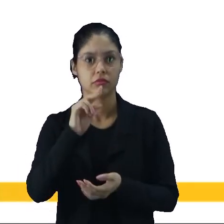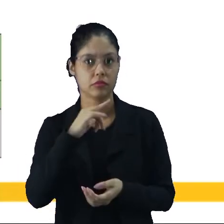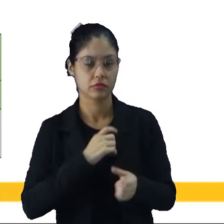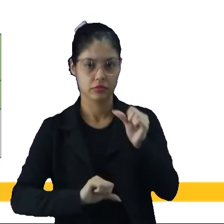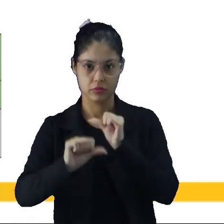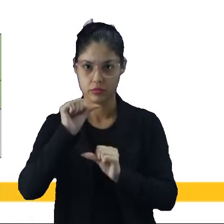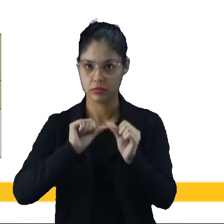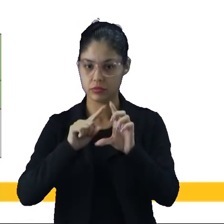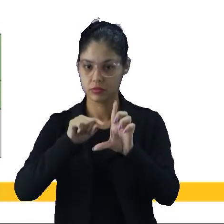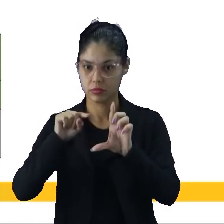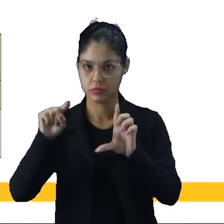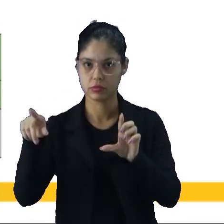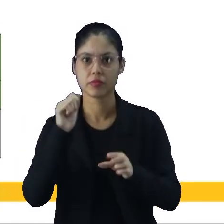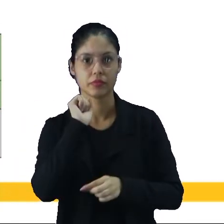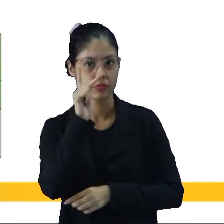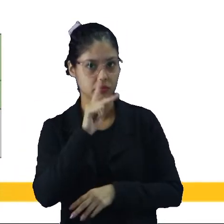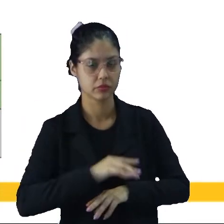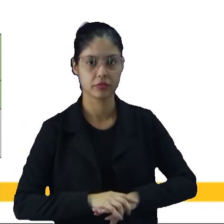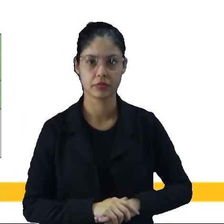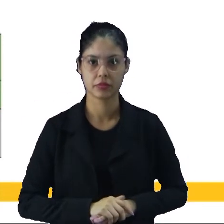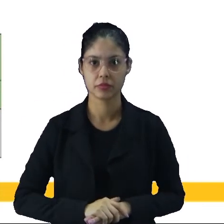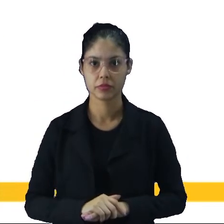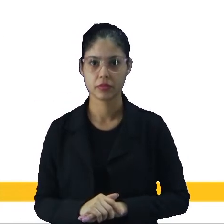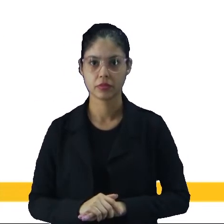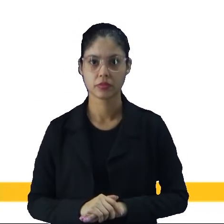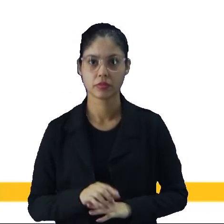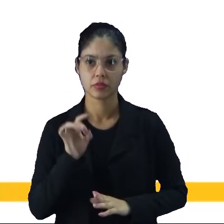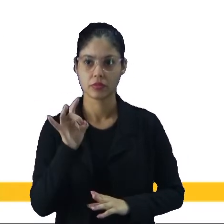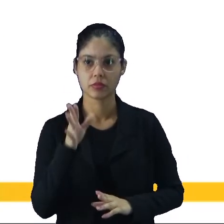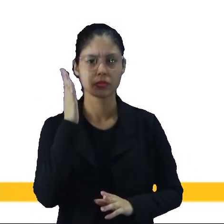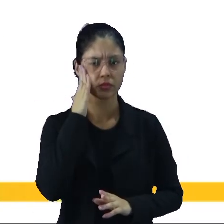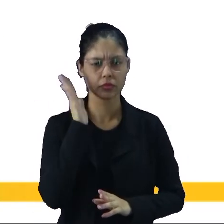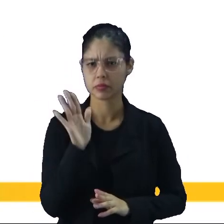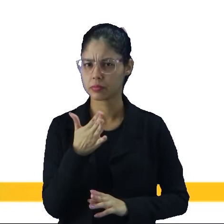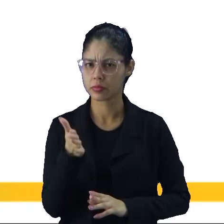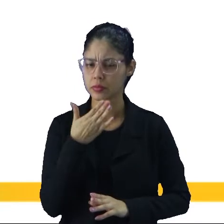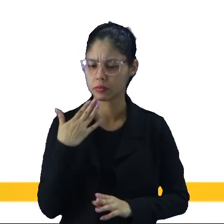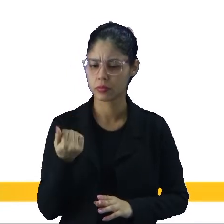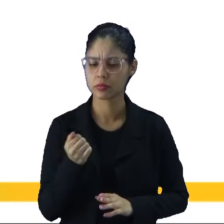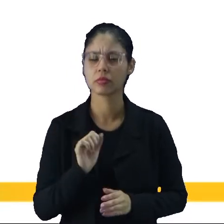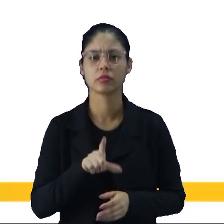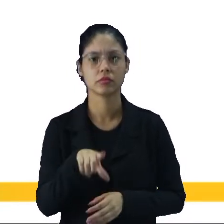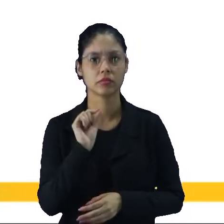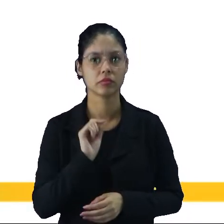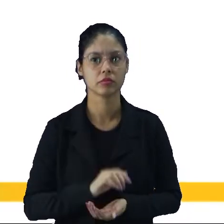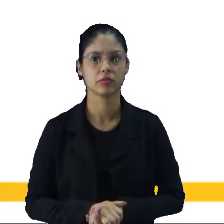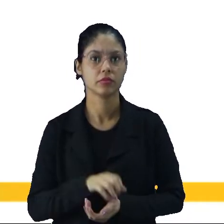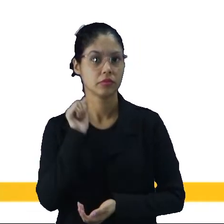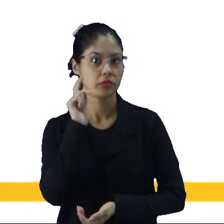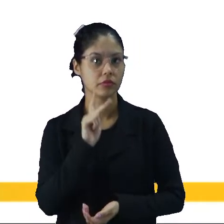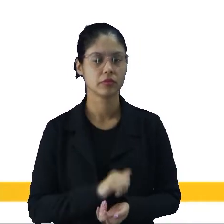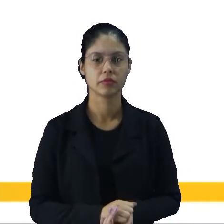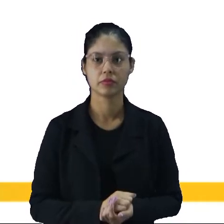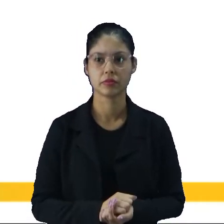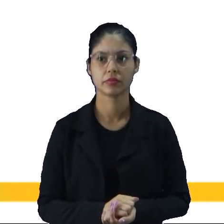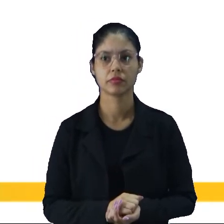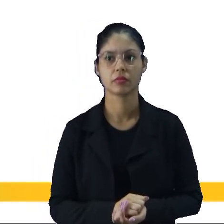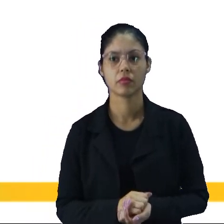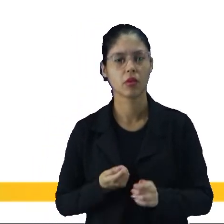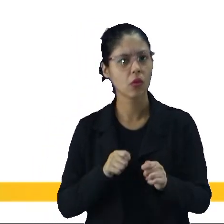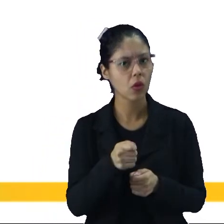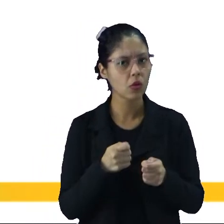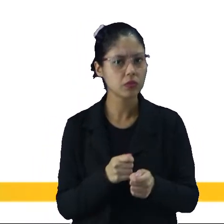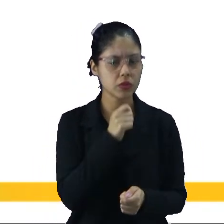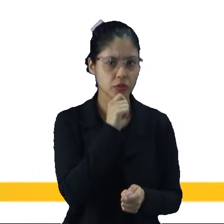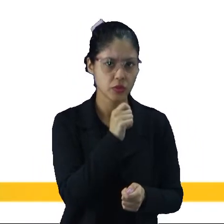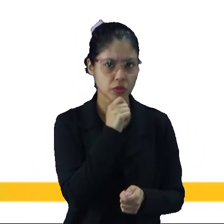uma mudança no gráfico, tá? Só para a gente poder ter uma melhor definição. Ok? Então, o domínio